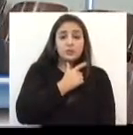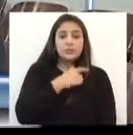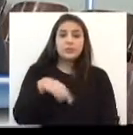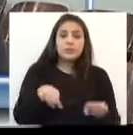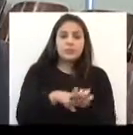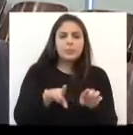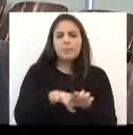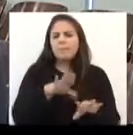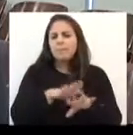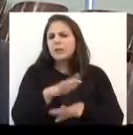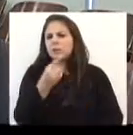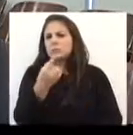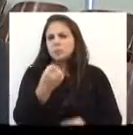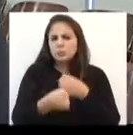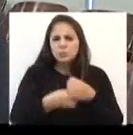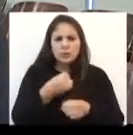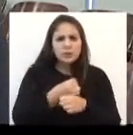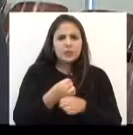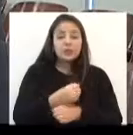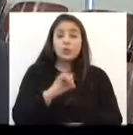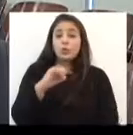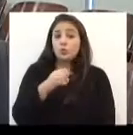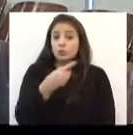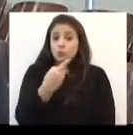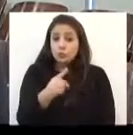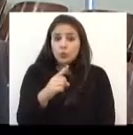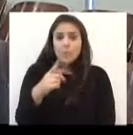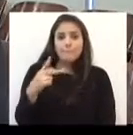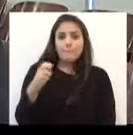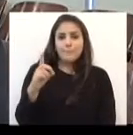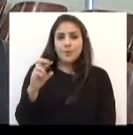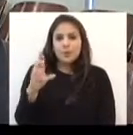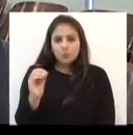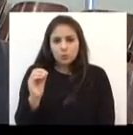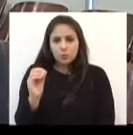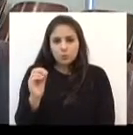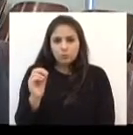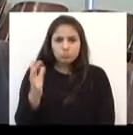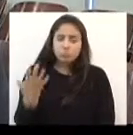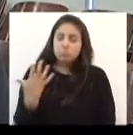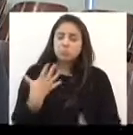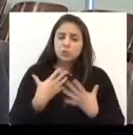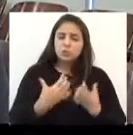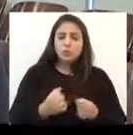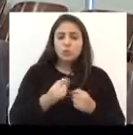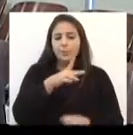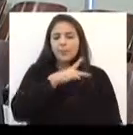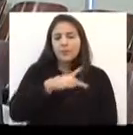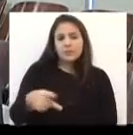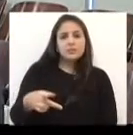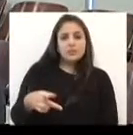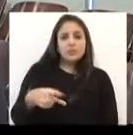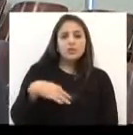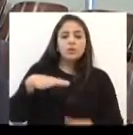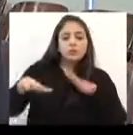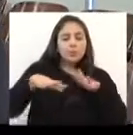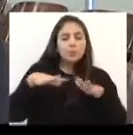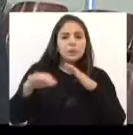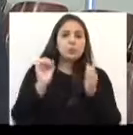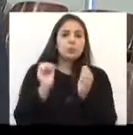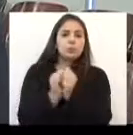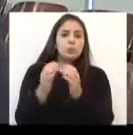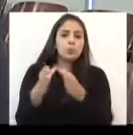um ano. O vereador João Pedro assumiu a vice-presidência e já estamos aí articulando junto com o grupo de mobilidade da universidade, junto